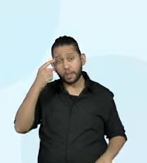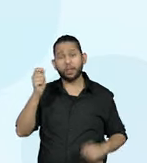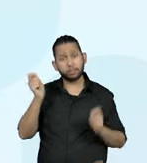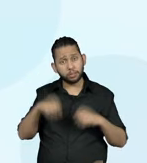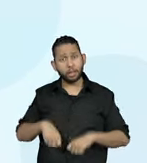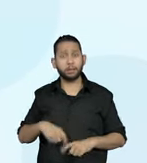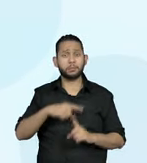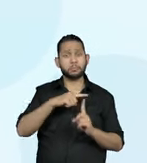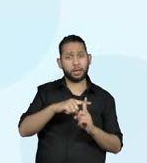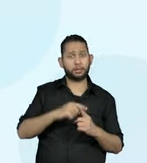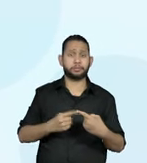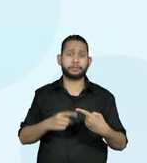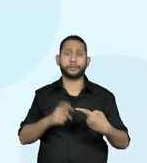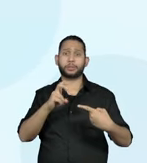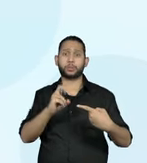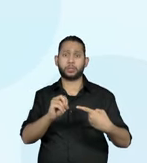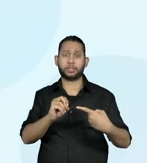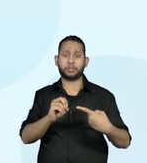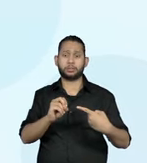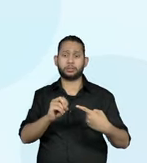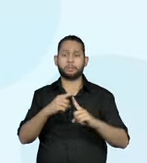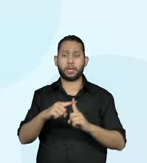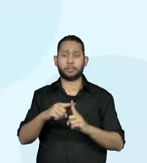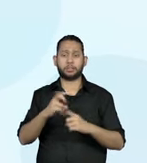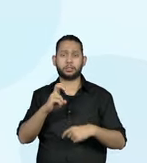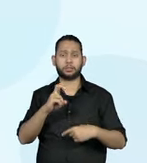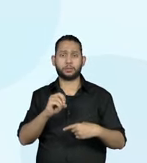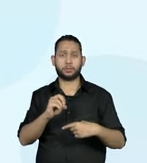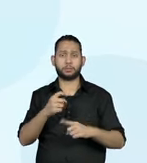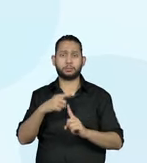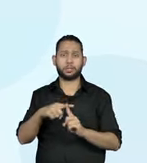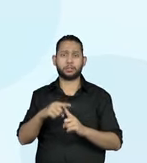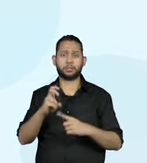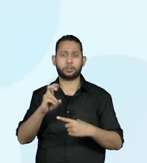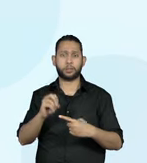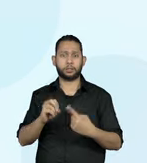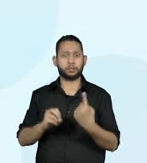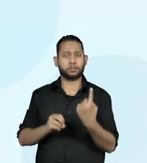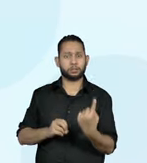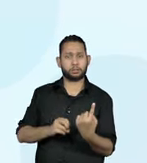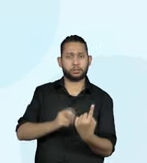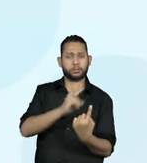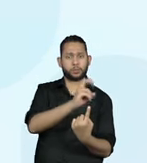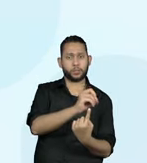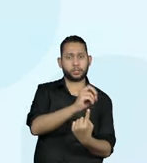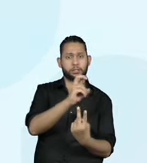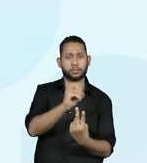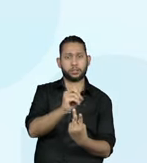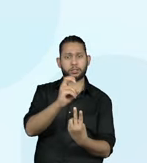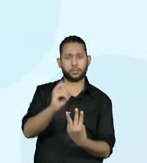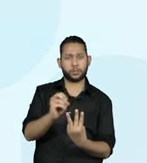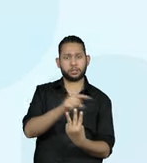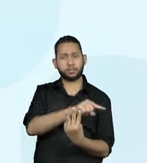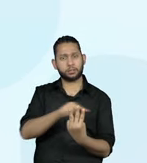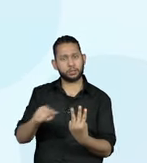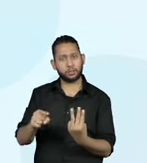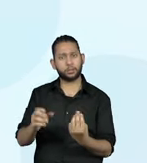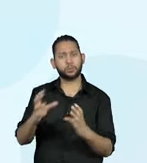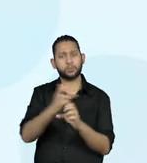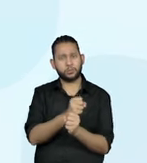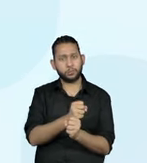Então, o que ele ia fazer? Já que eu queria agora 30 páginas, eu só ia fazer 50 mais 50 mais 50. Somar